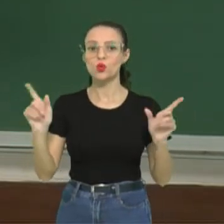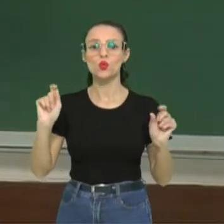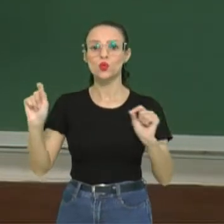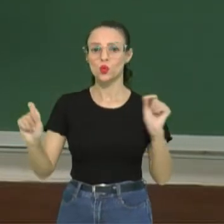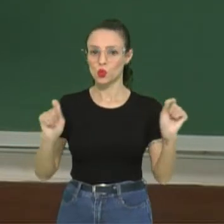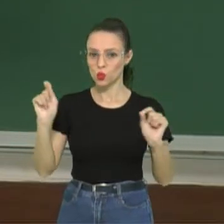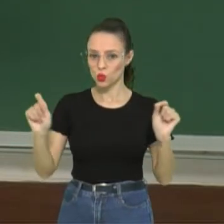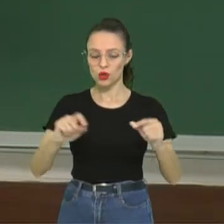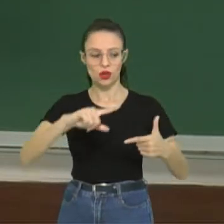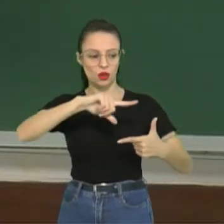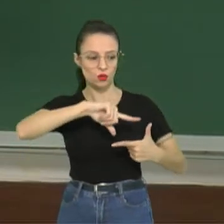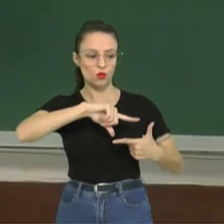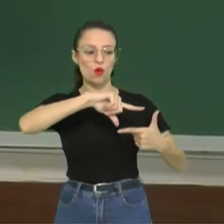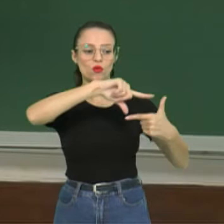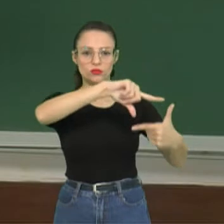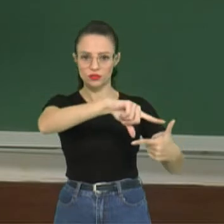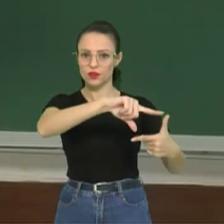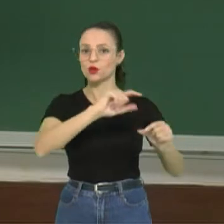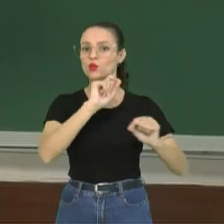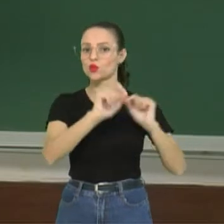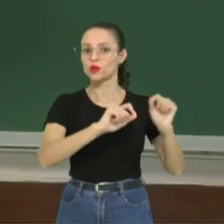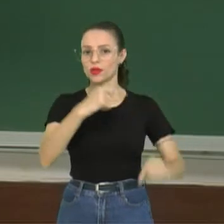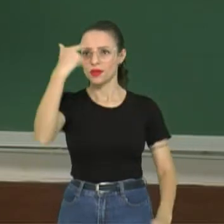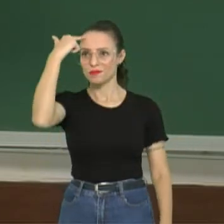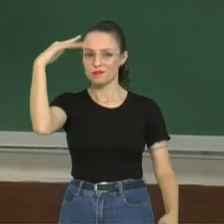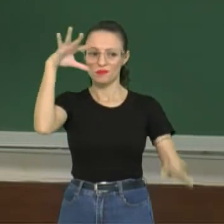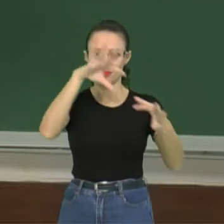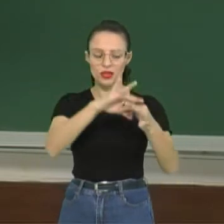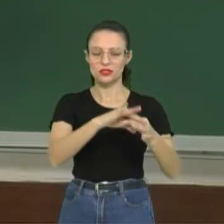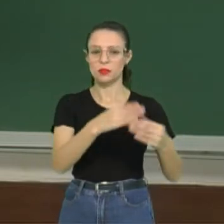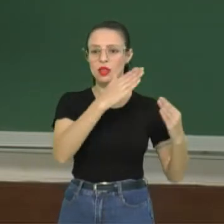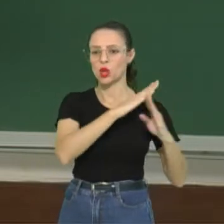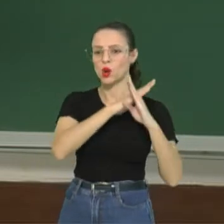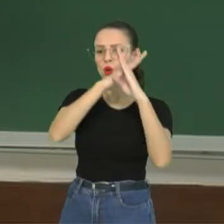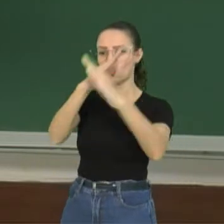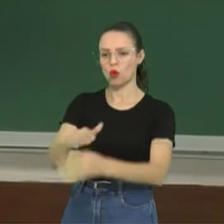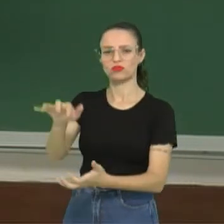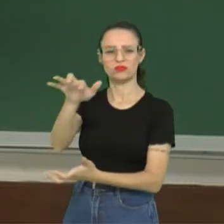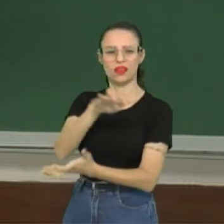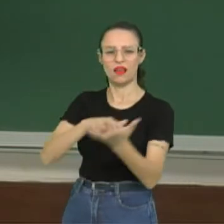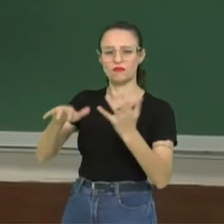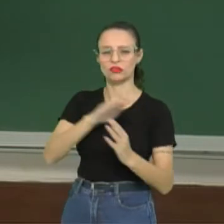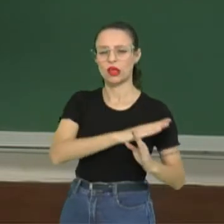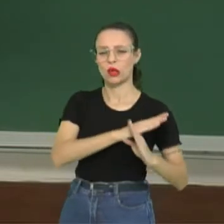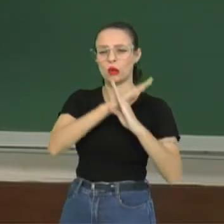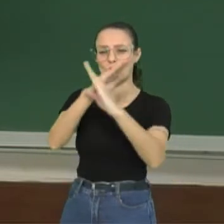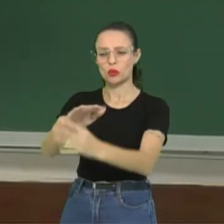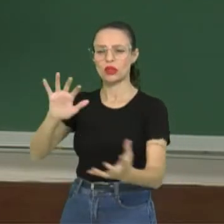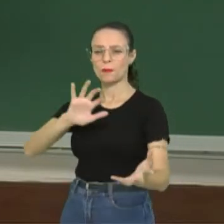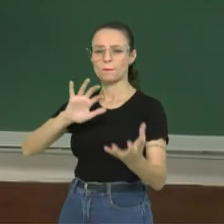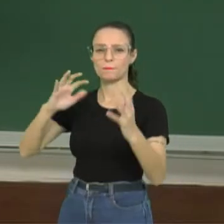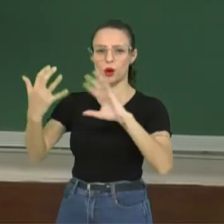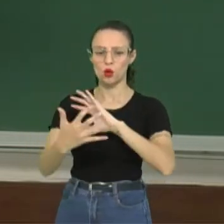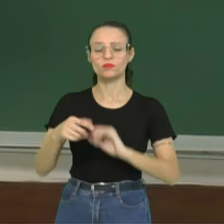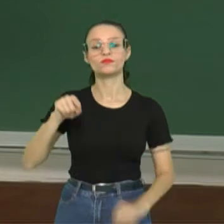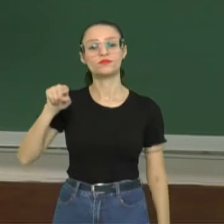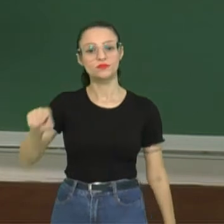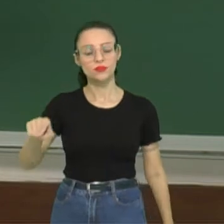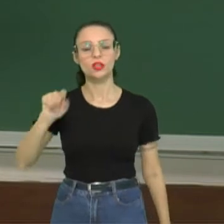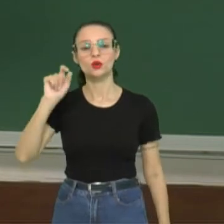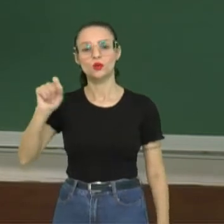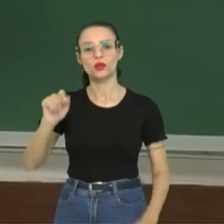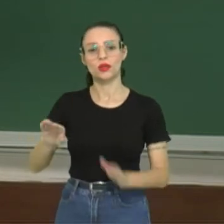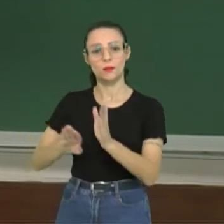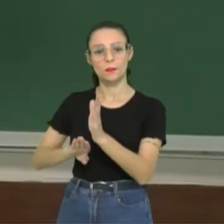pensamento conservador ou seja um pensamento anti-revolucionário anti transformações radicais e o